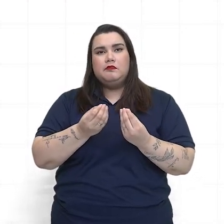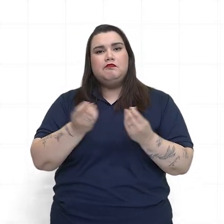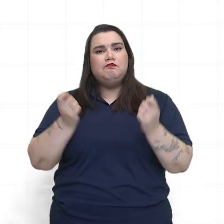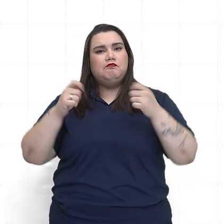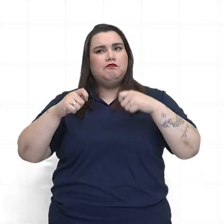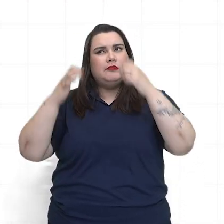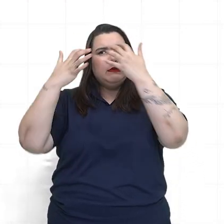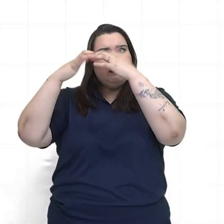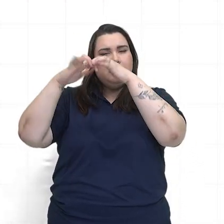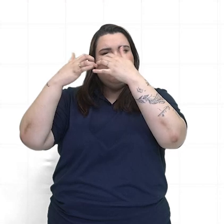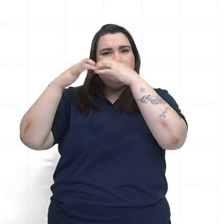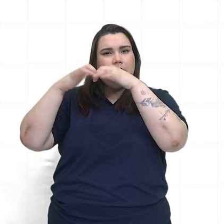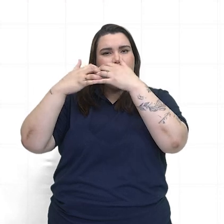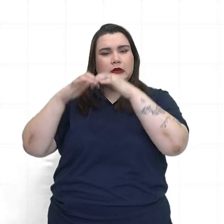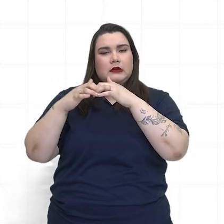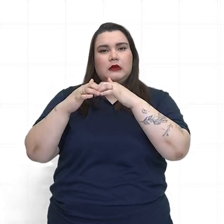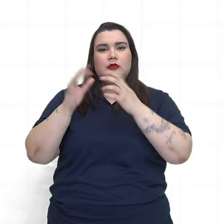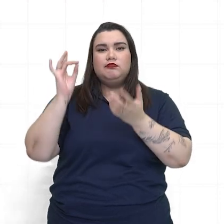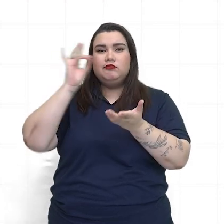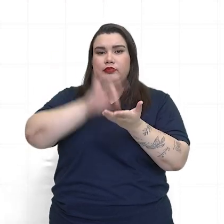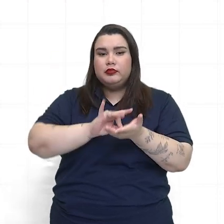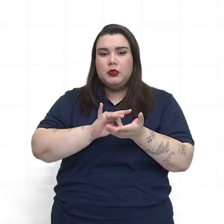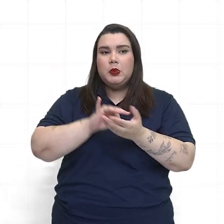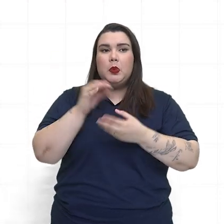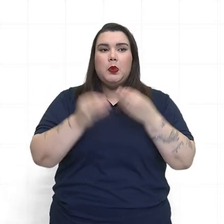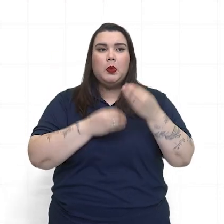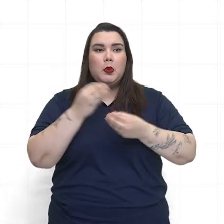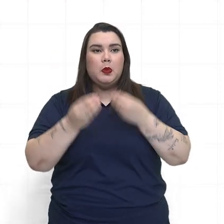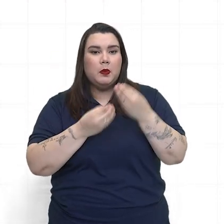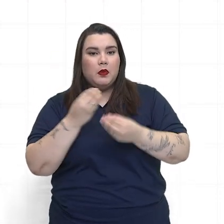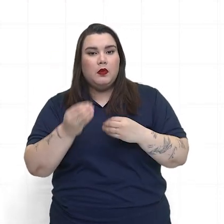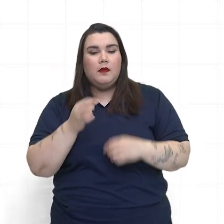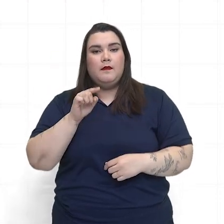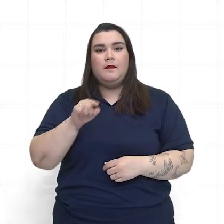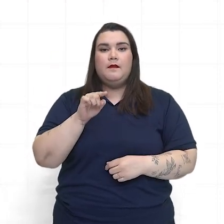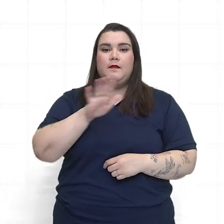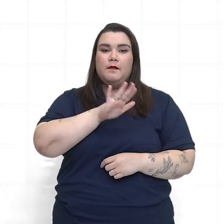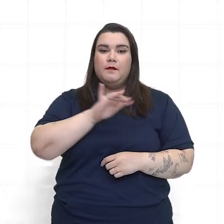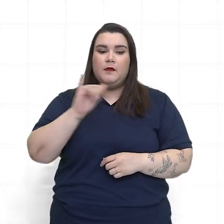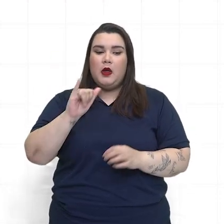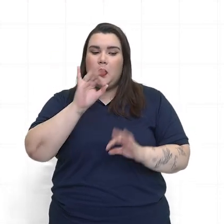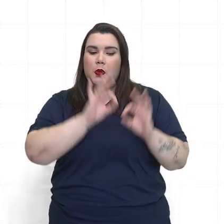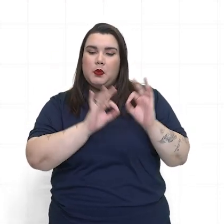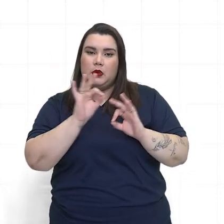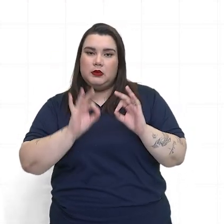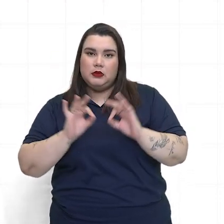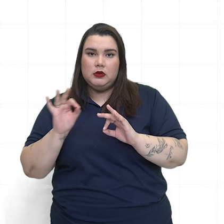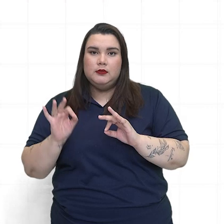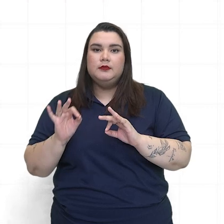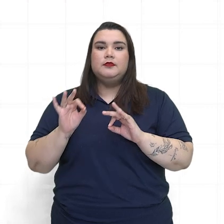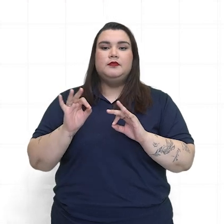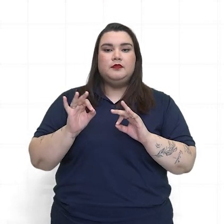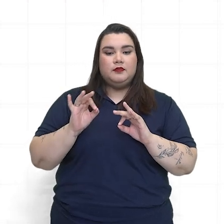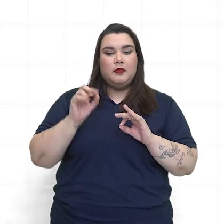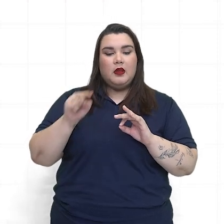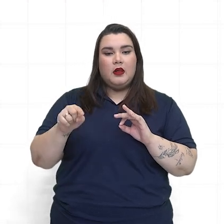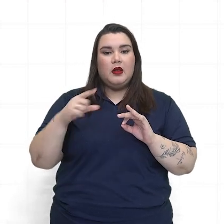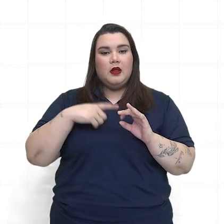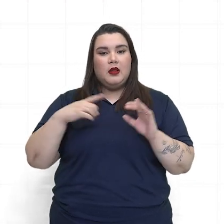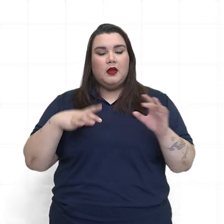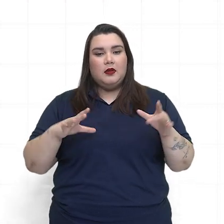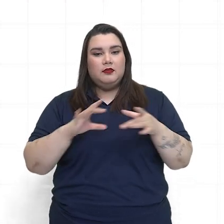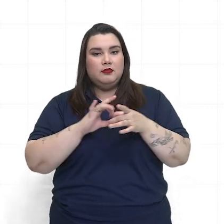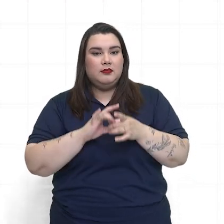você veja de forma mais concreta como é que isso vai se processar, né? A situação, ela está envolvendo,